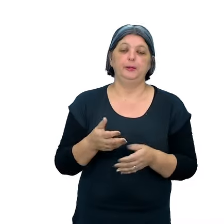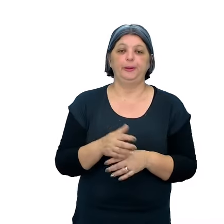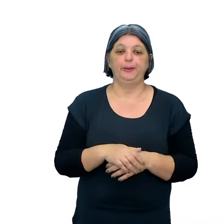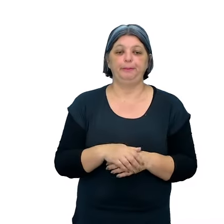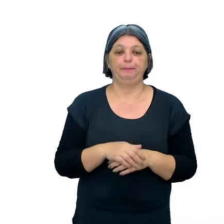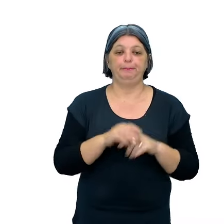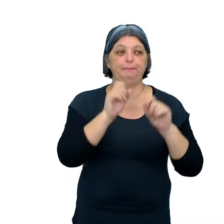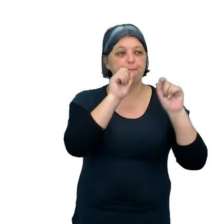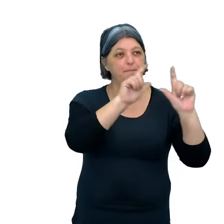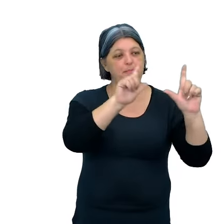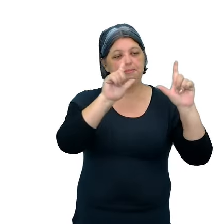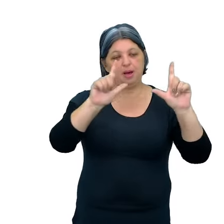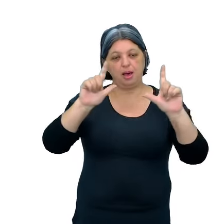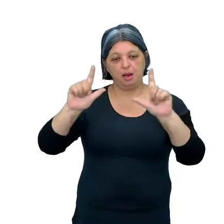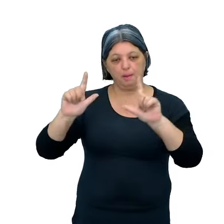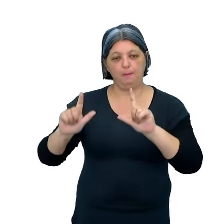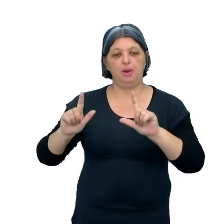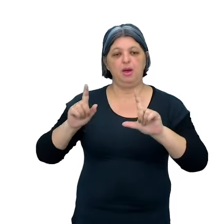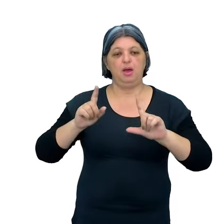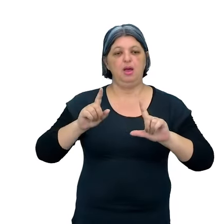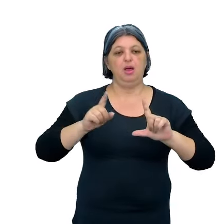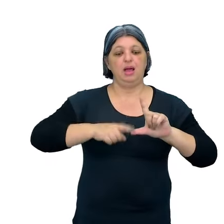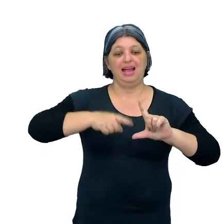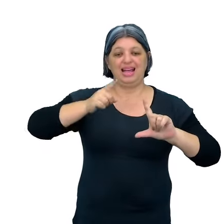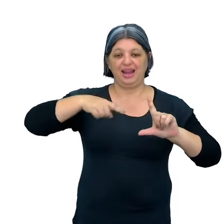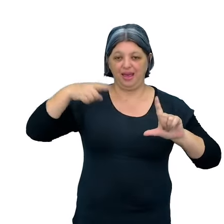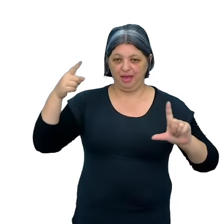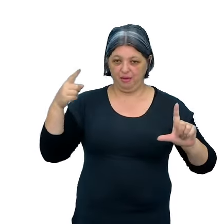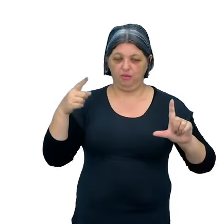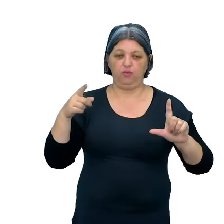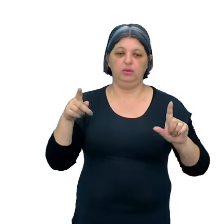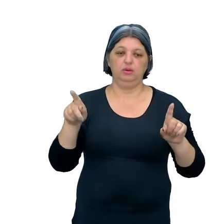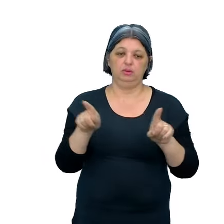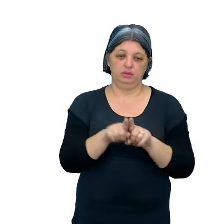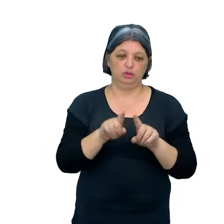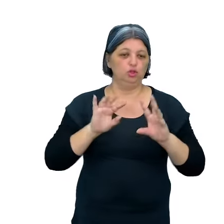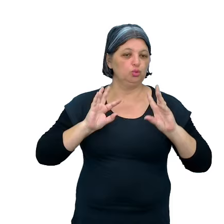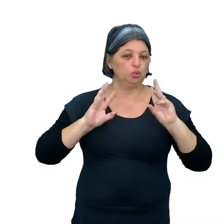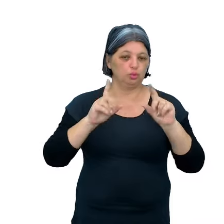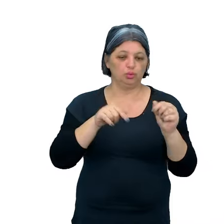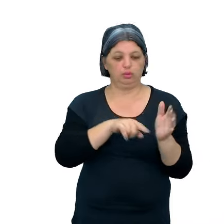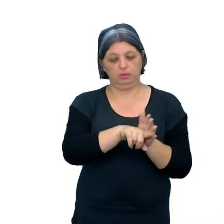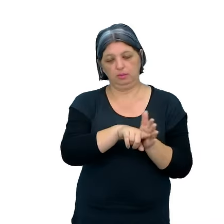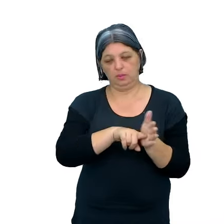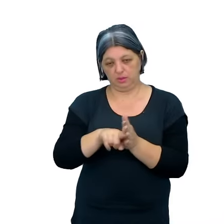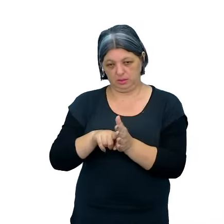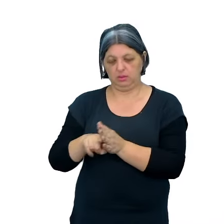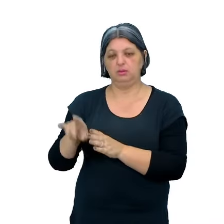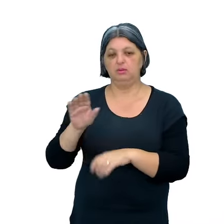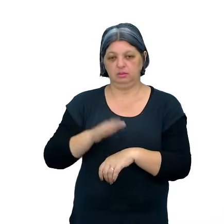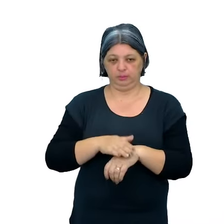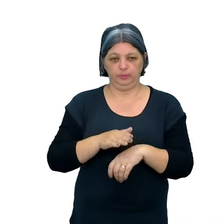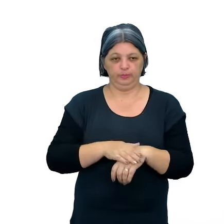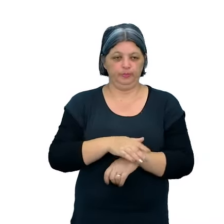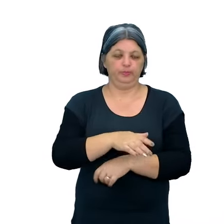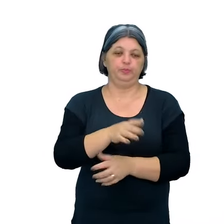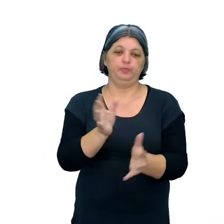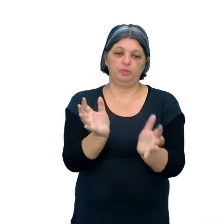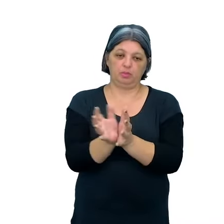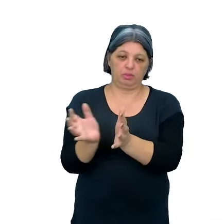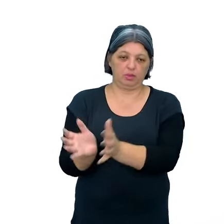de cartazes, infográficos ou painéis, né, todas essas pesquisas realizadas pelos estudantes. Então,